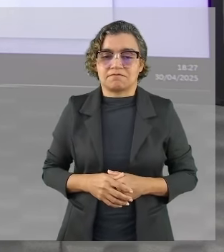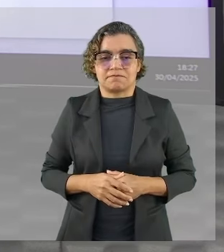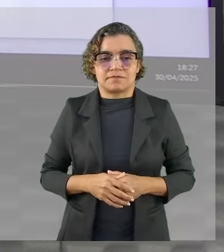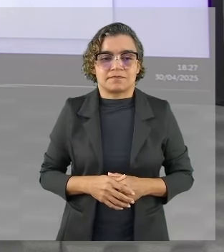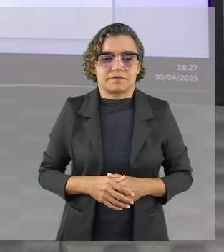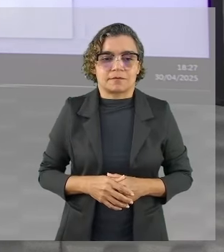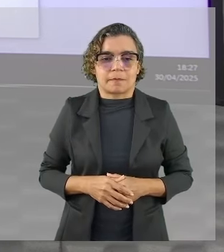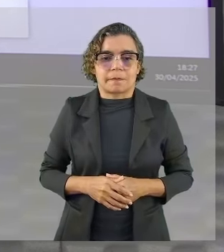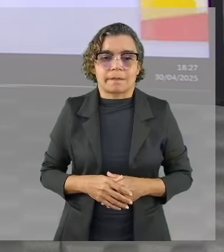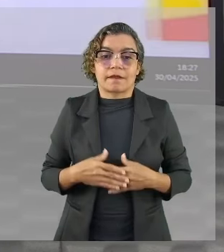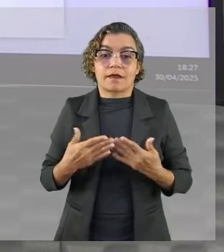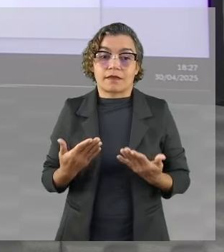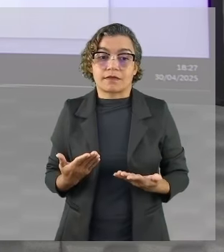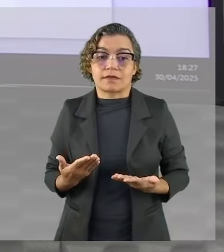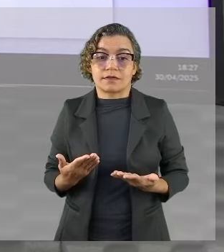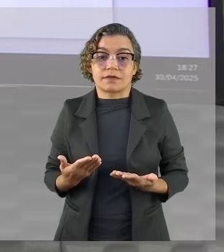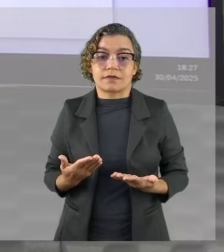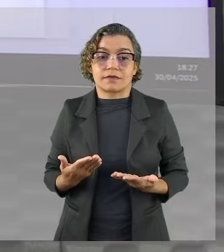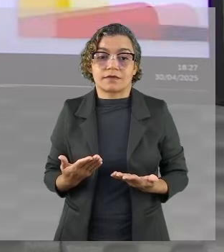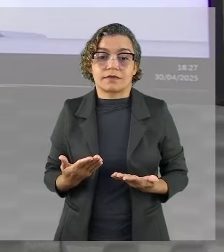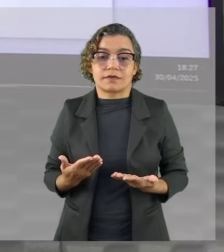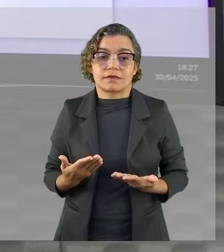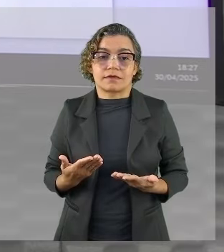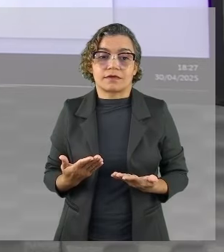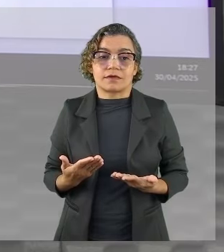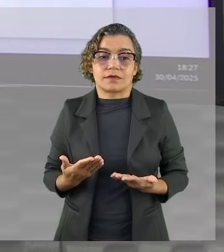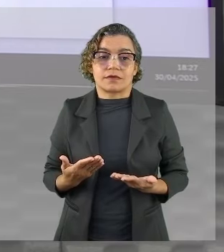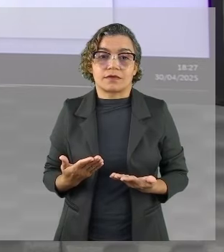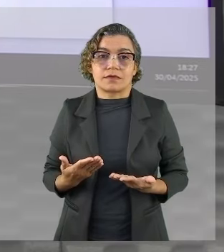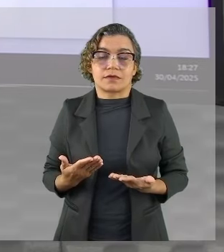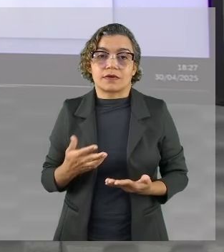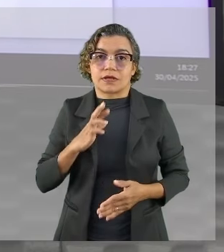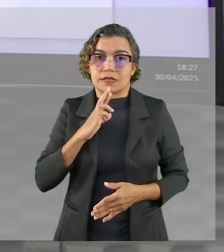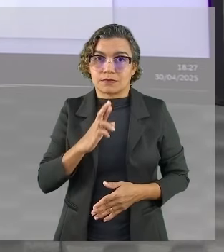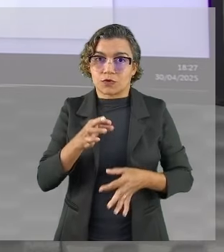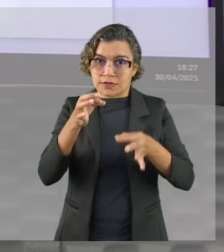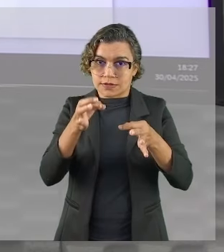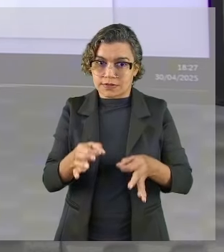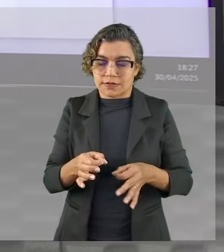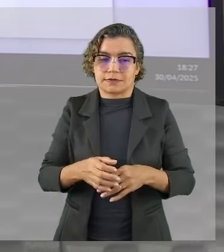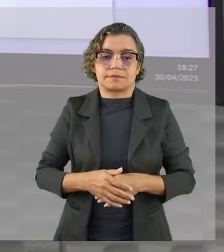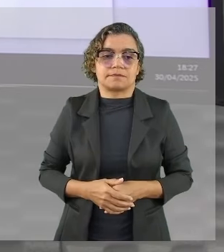até aqui, essa alternativa, ela está correta. A letra